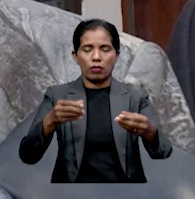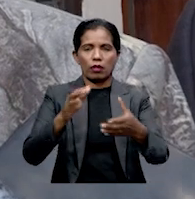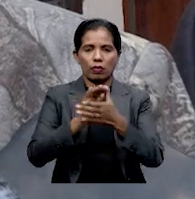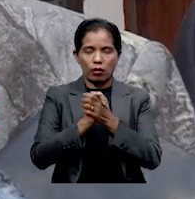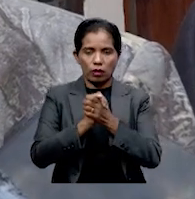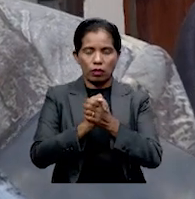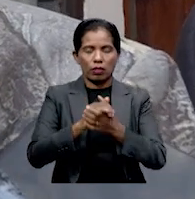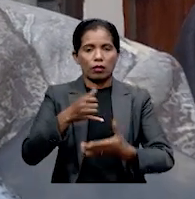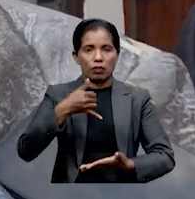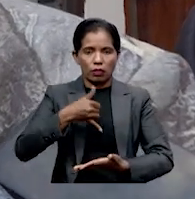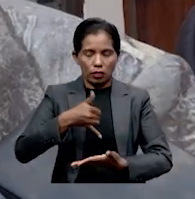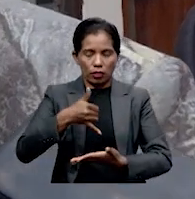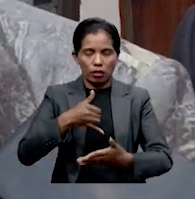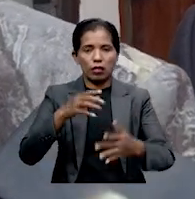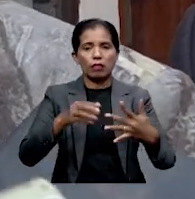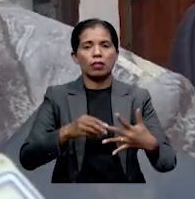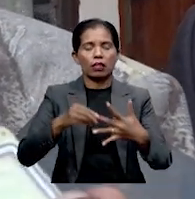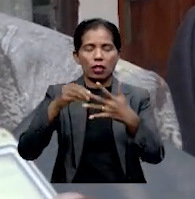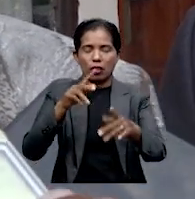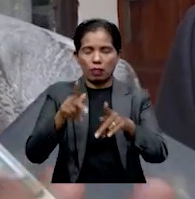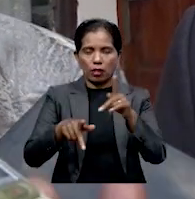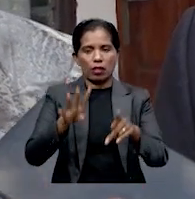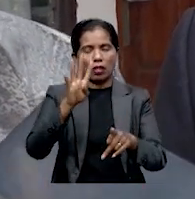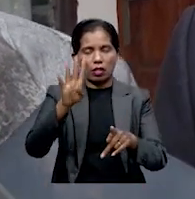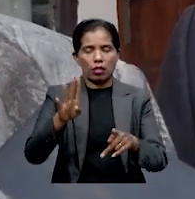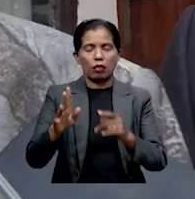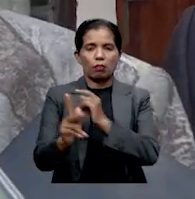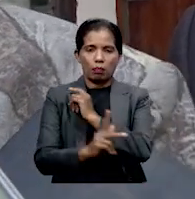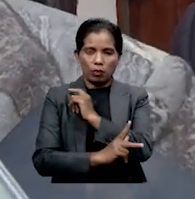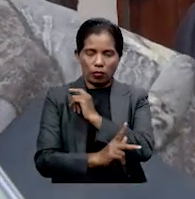oficial na hat almirante Portugal Nian